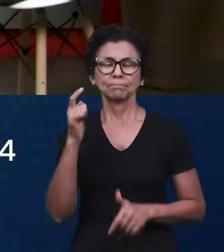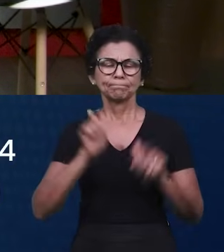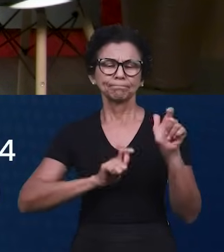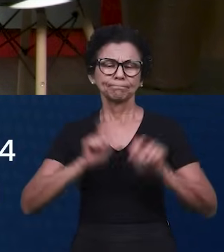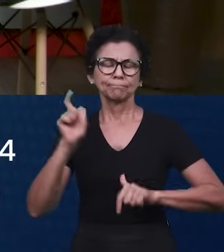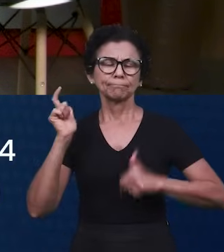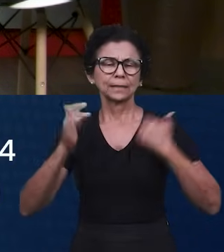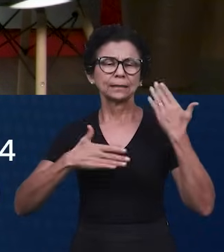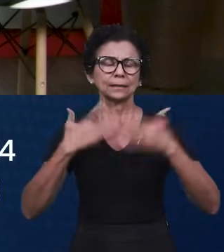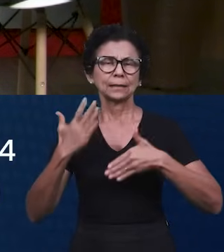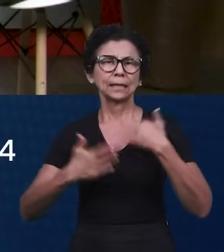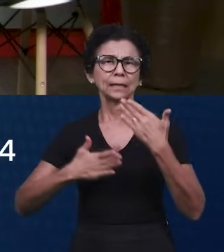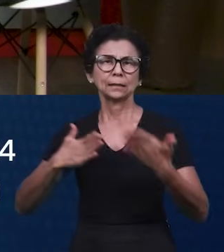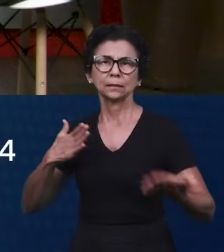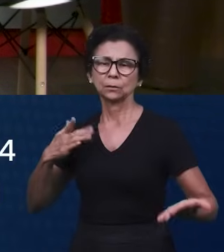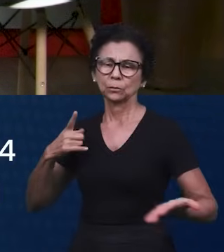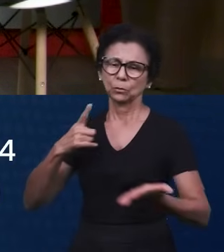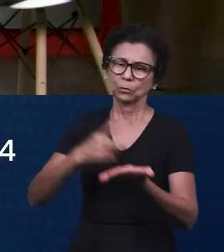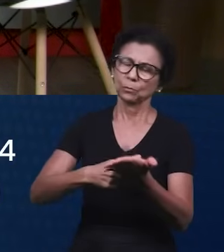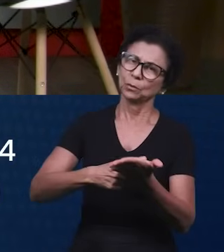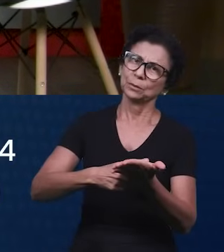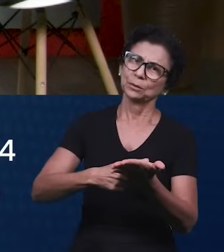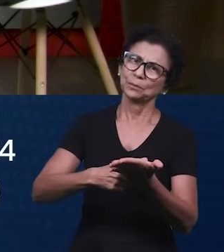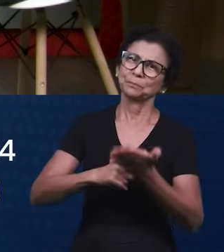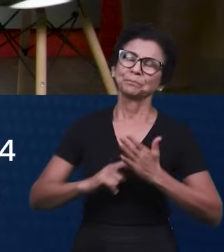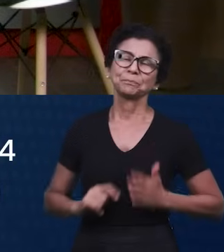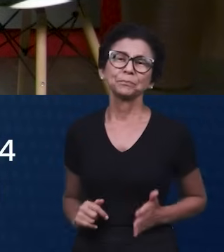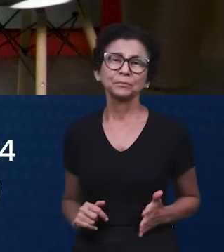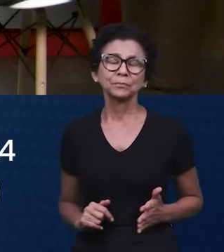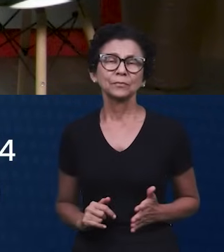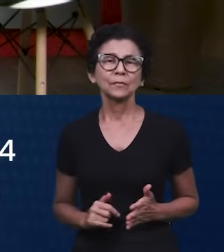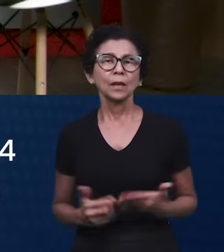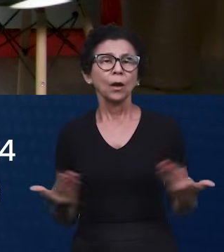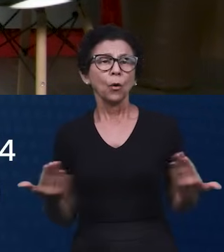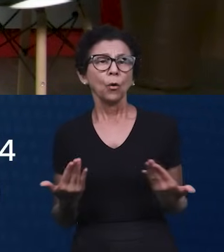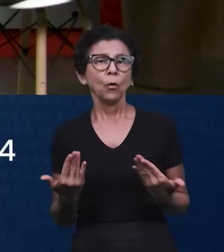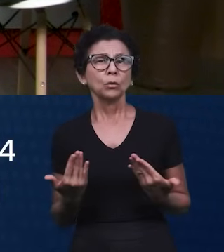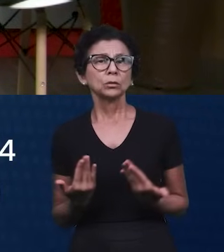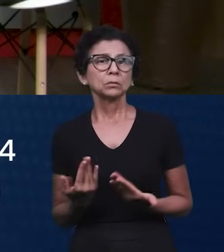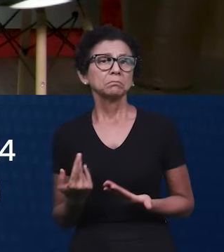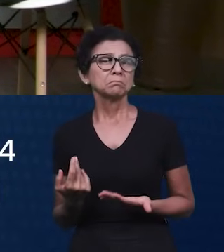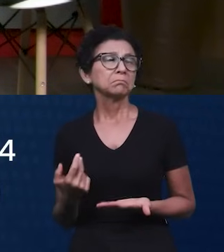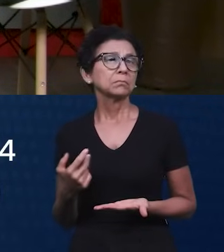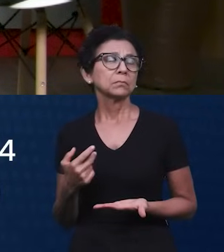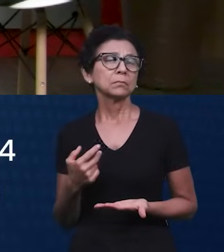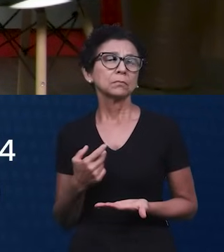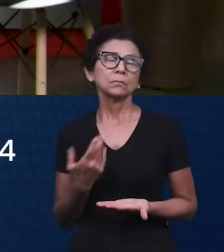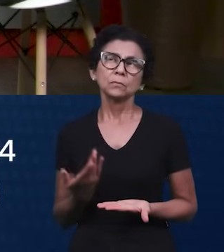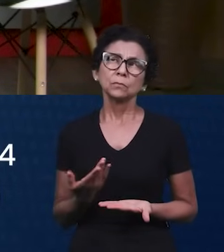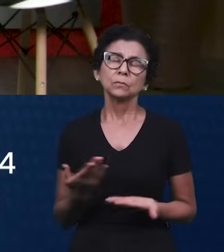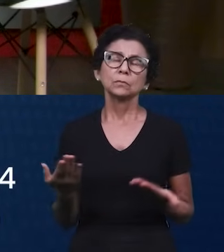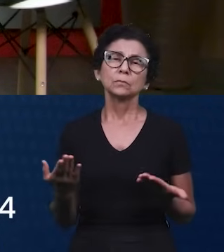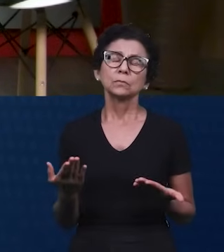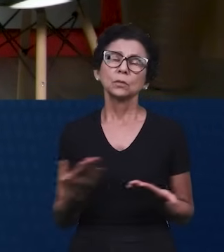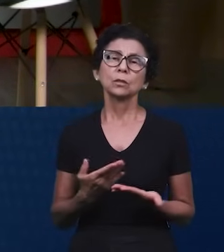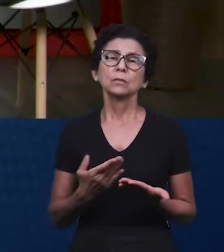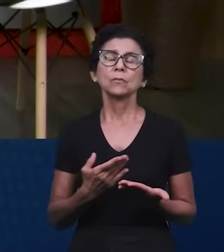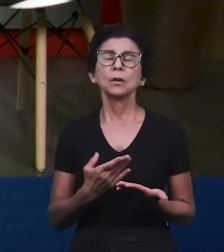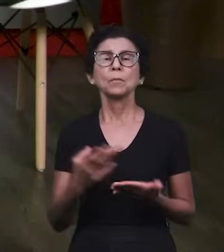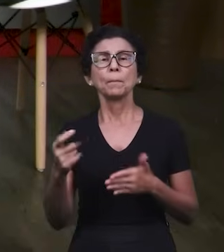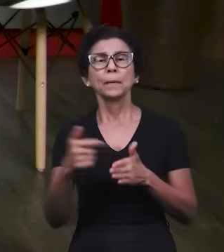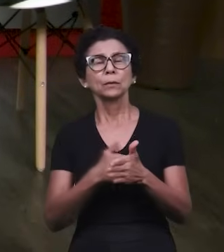aqui para responder algumas perguntas. E eu entendo pertinente neste momento